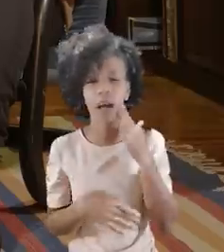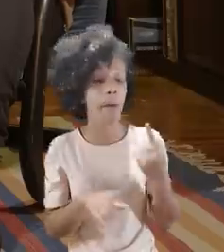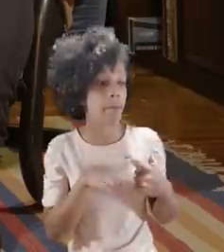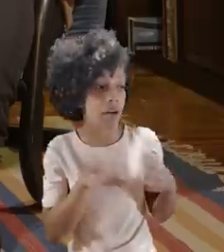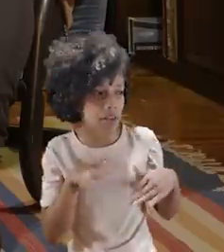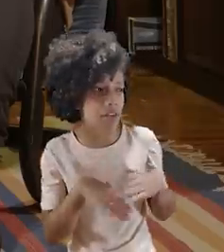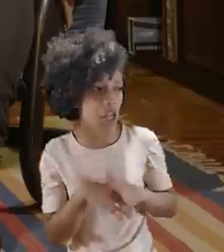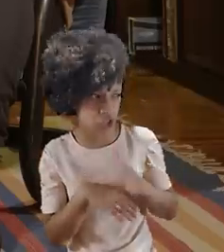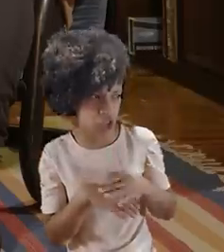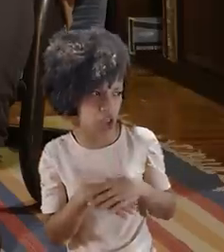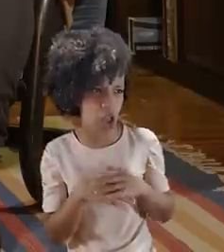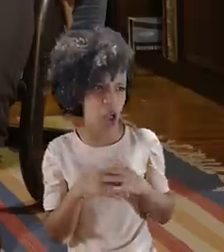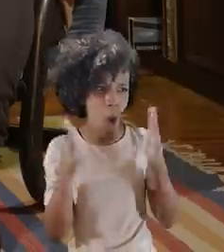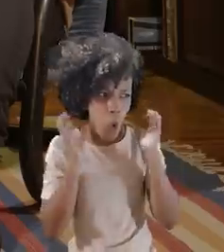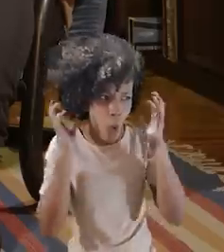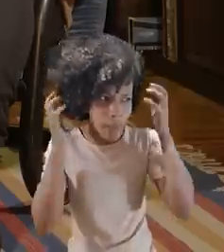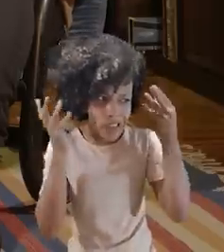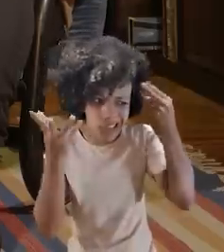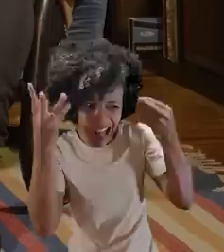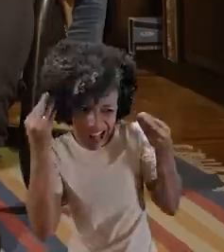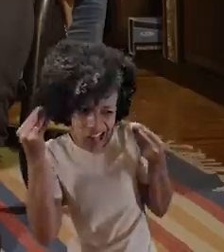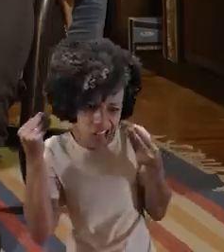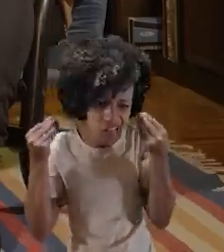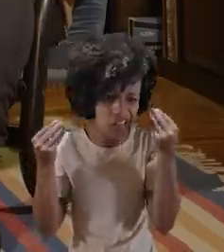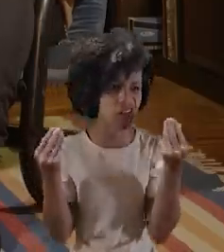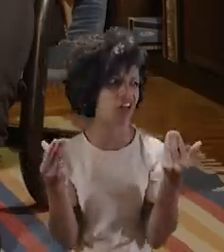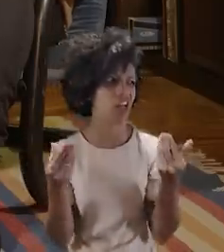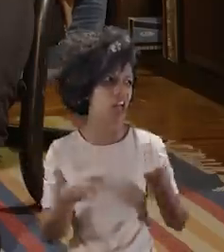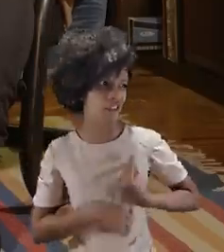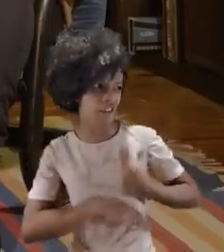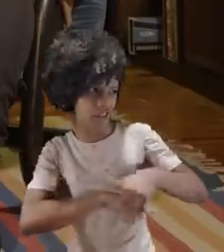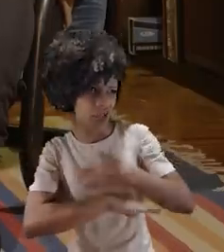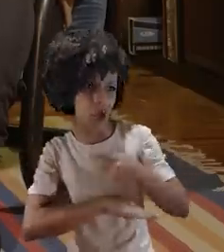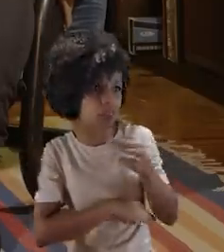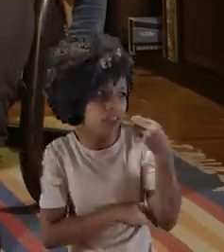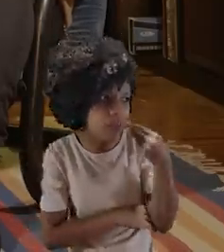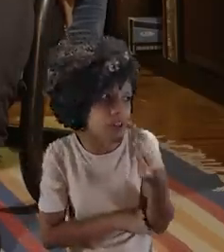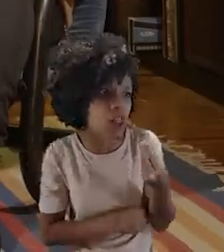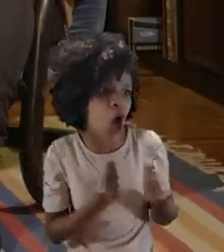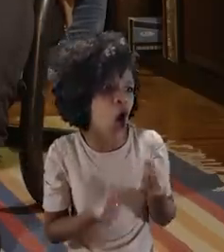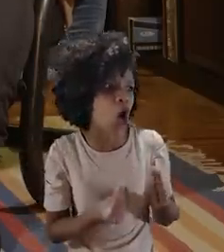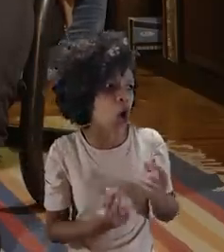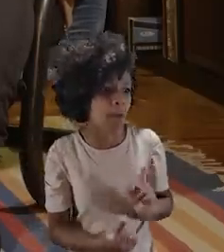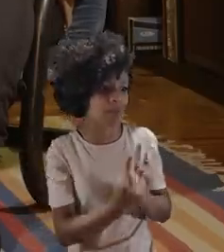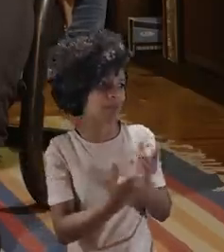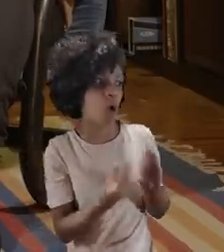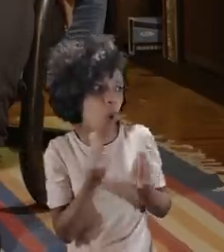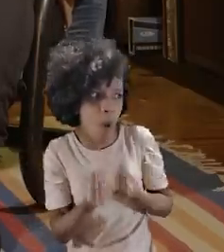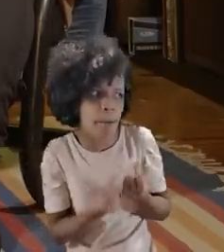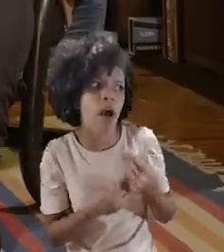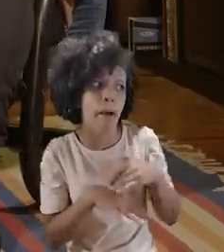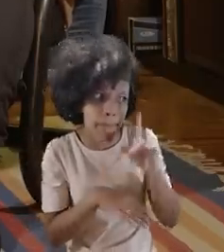ligado porque às vezes já viu aquele cabelo de morador de rua é grudado Pô cara não tem experiência nenhuma como é que ele vai receber aparador daquele Mas é